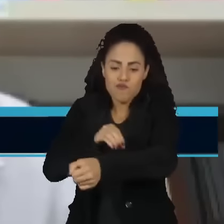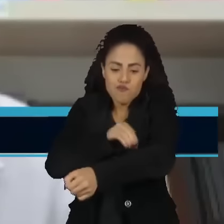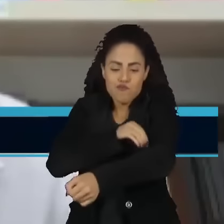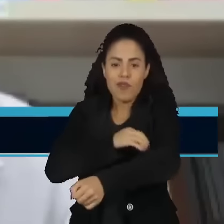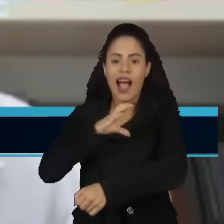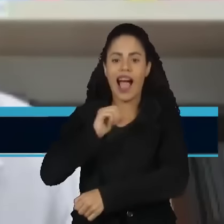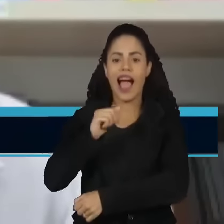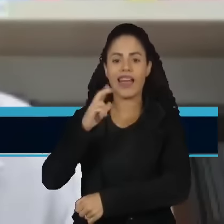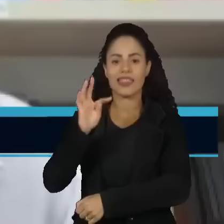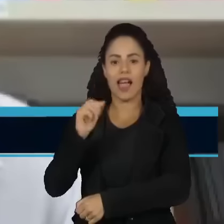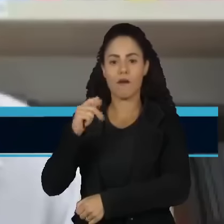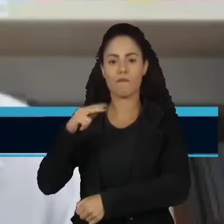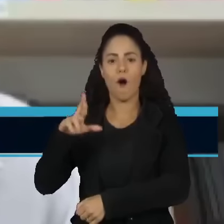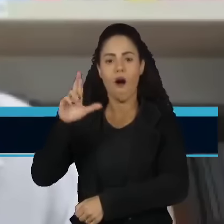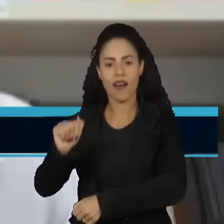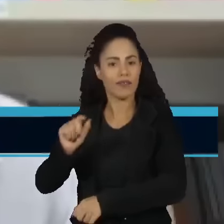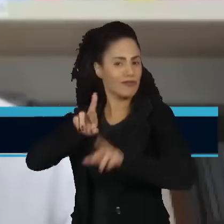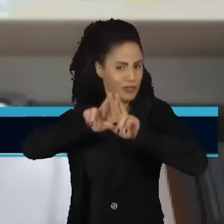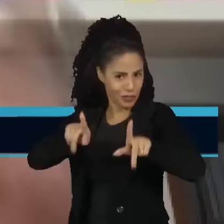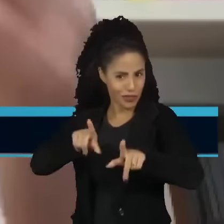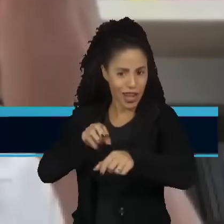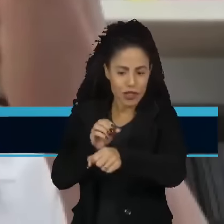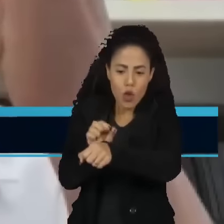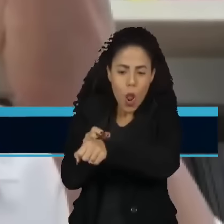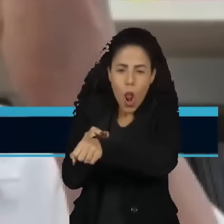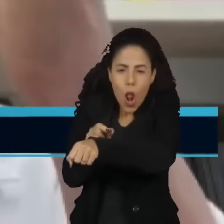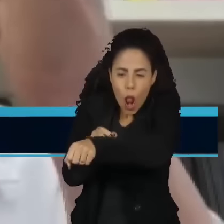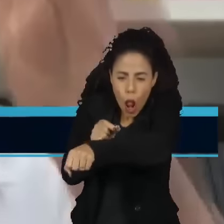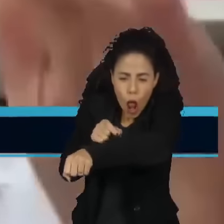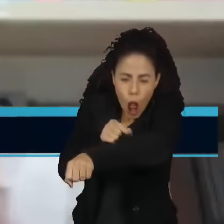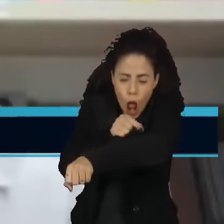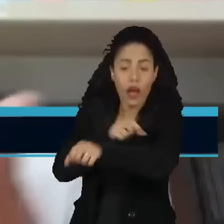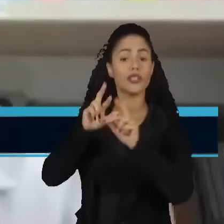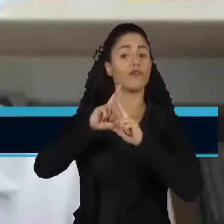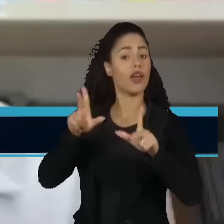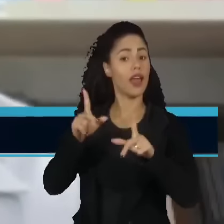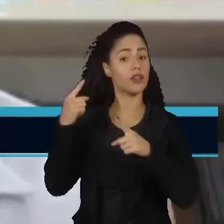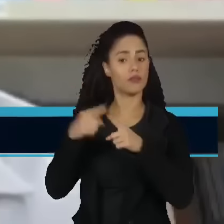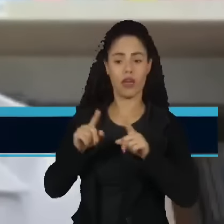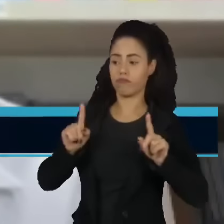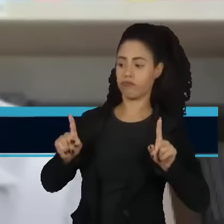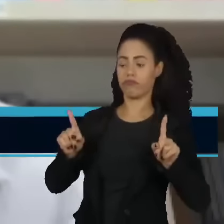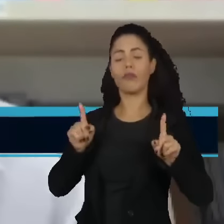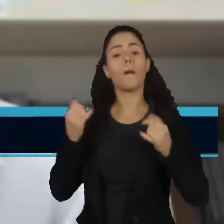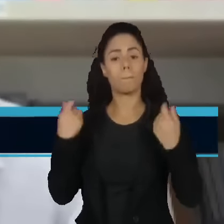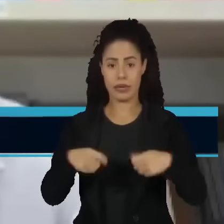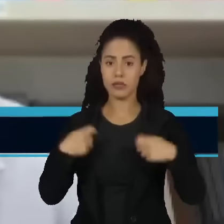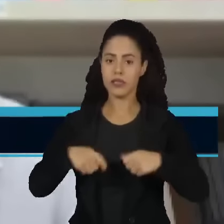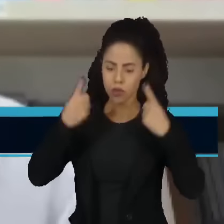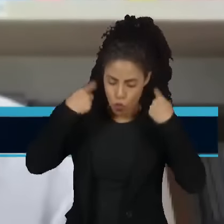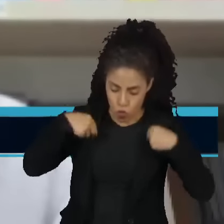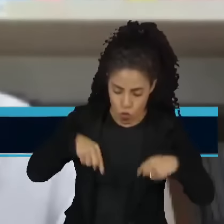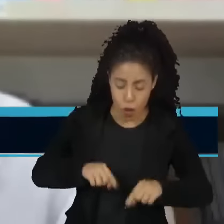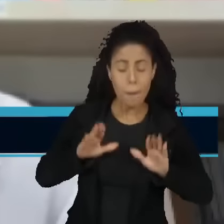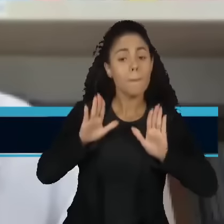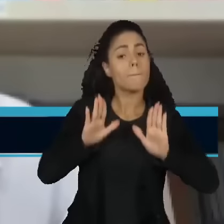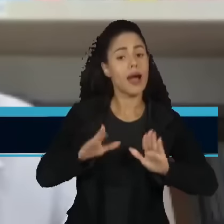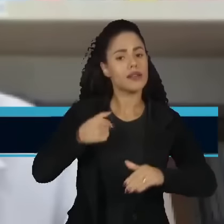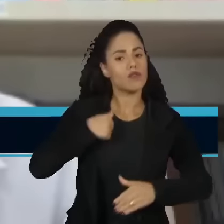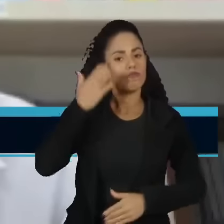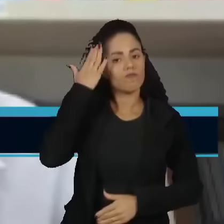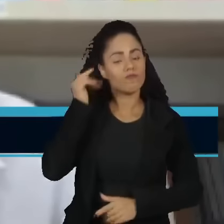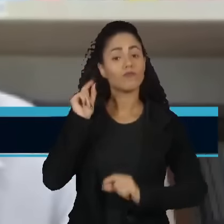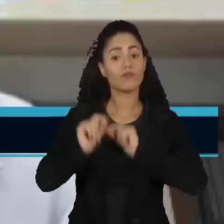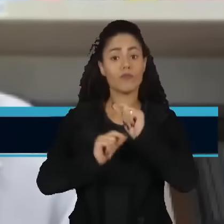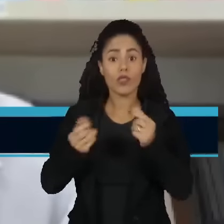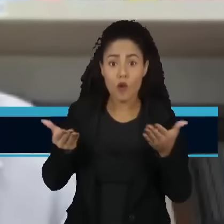difícil às vezes de distinguir catapora de eh Monkey pox precisa ver fazer o teste Mas eu acredito que hoje com